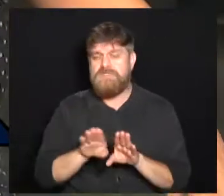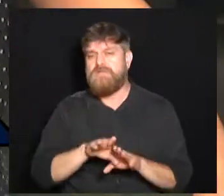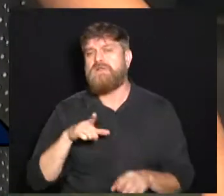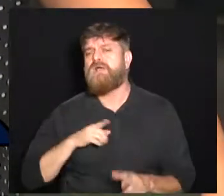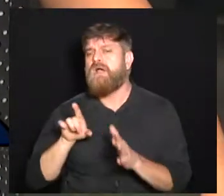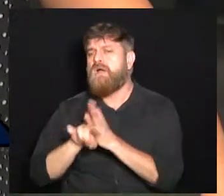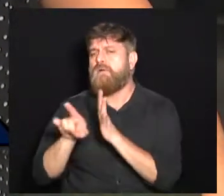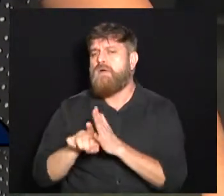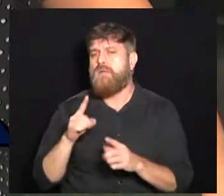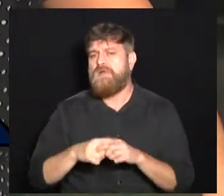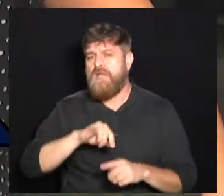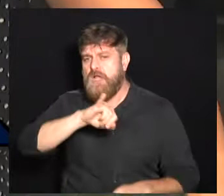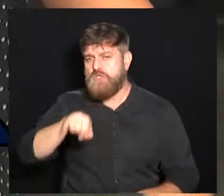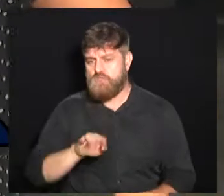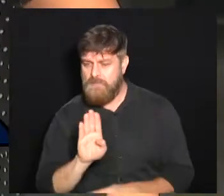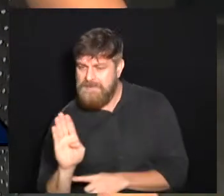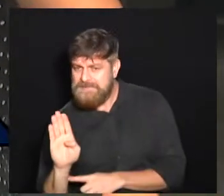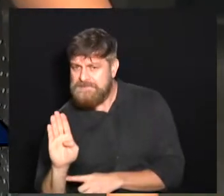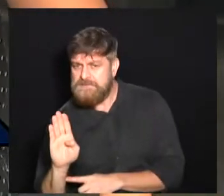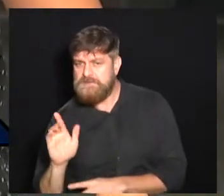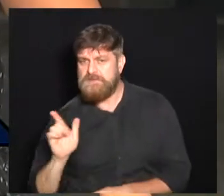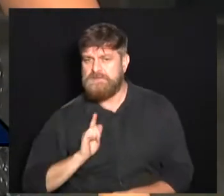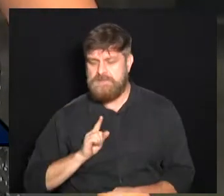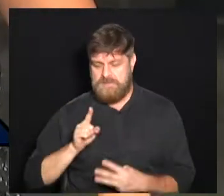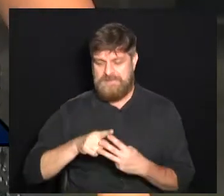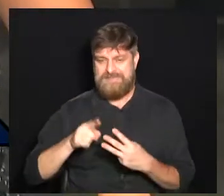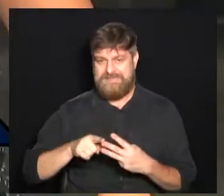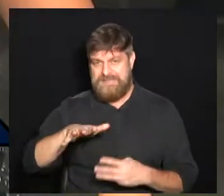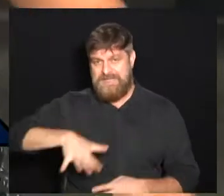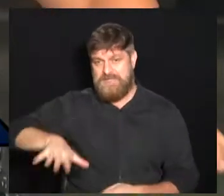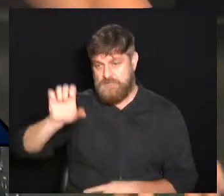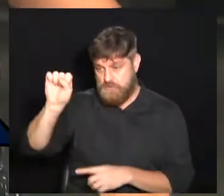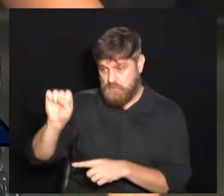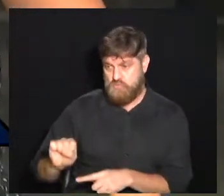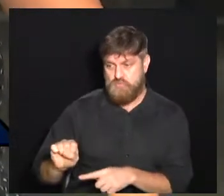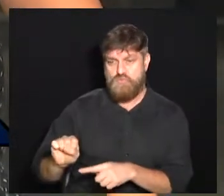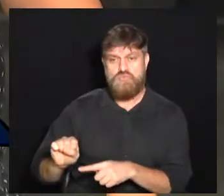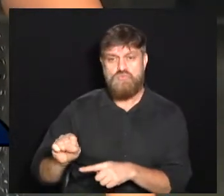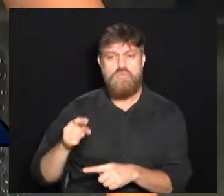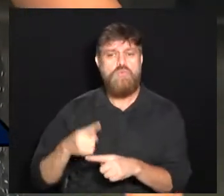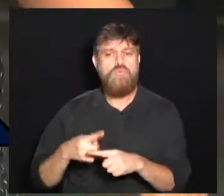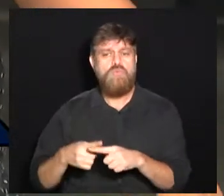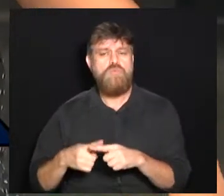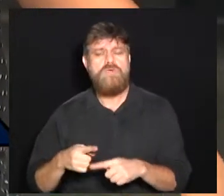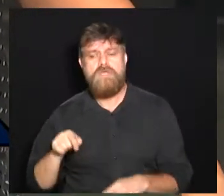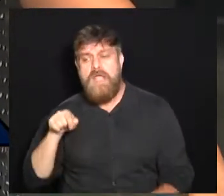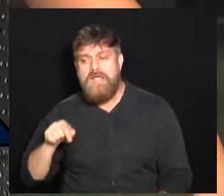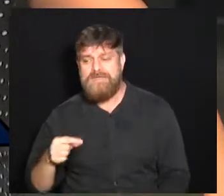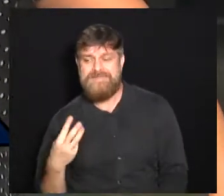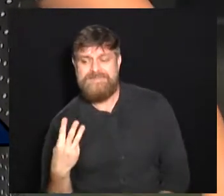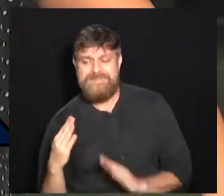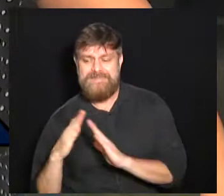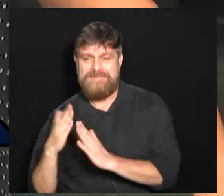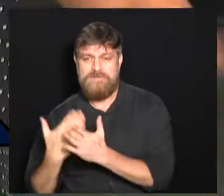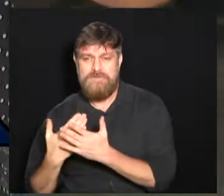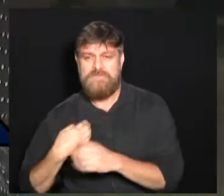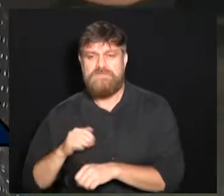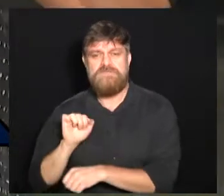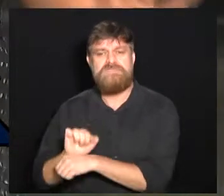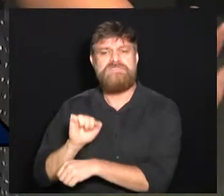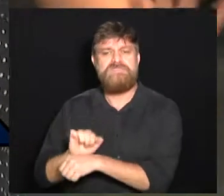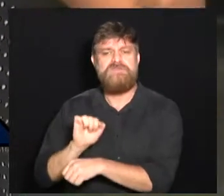por que essa João Batista Nardi Neto, as 3 na região sul, né? Por que se a gente pode